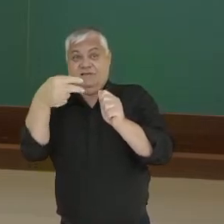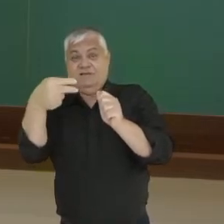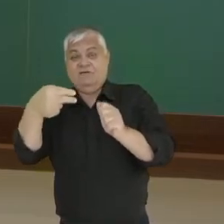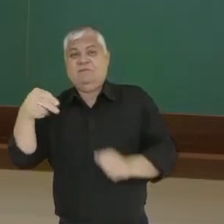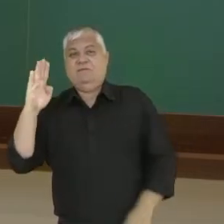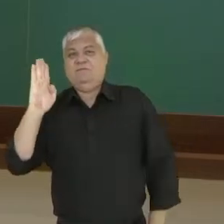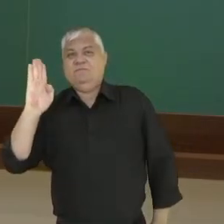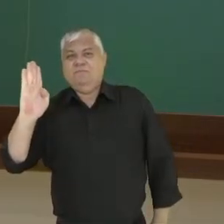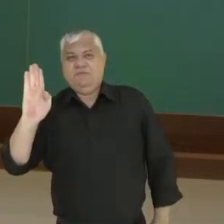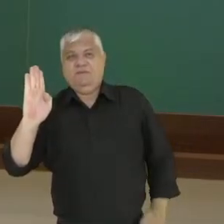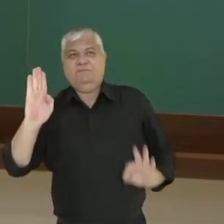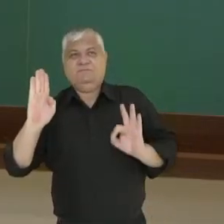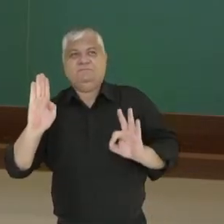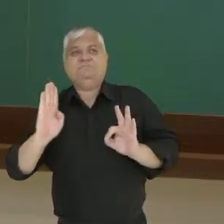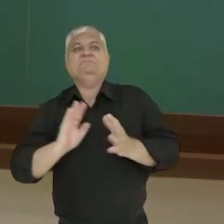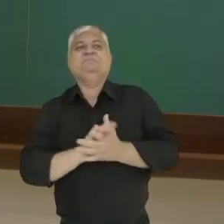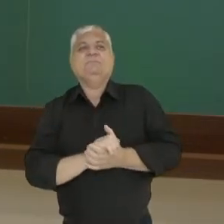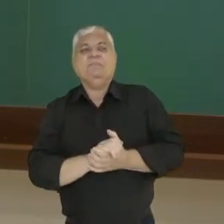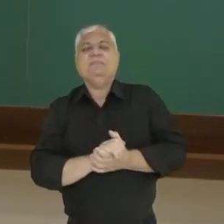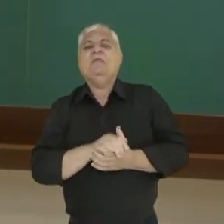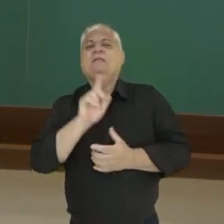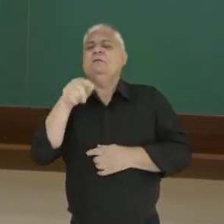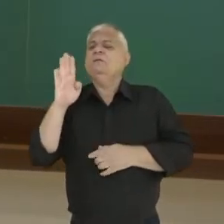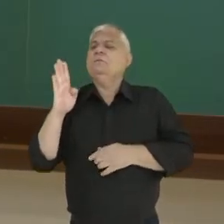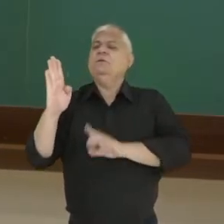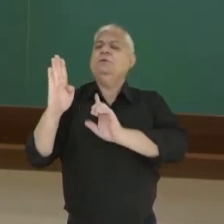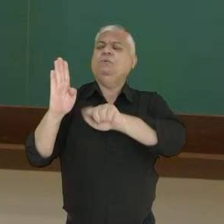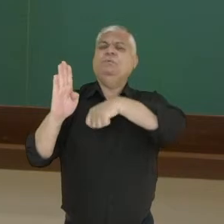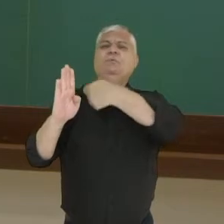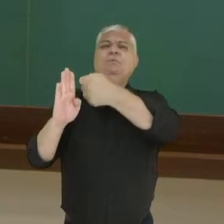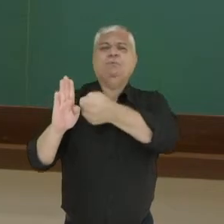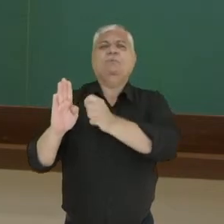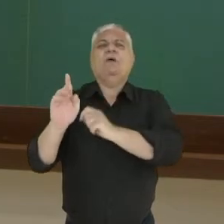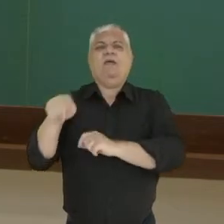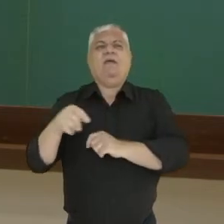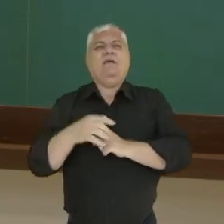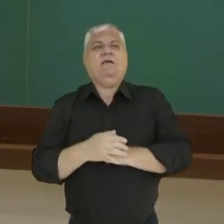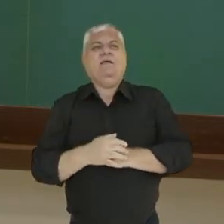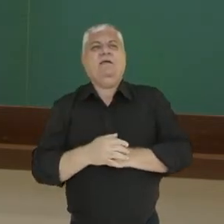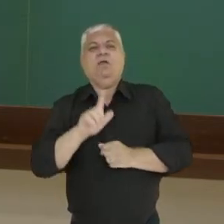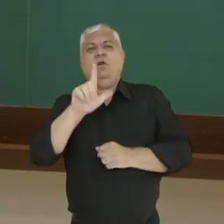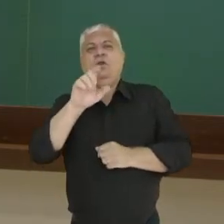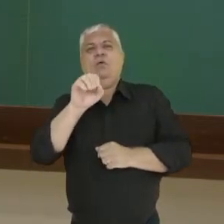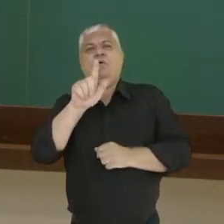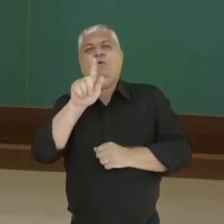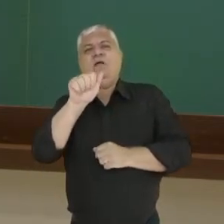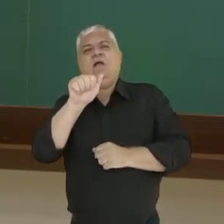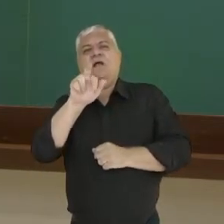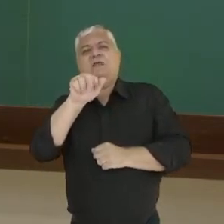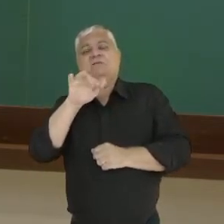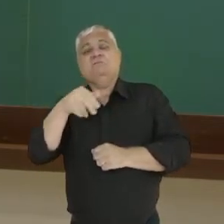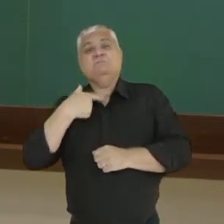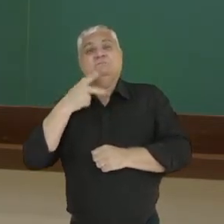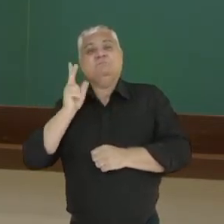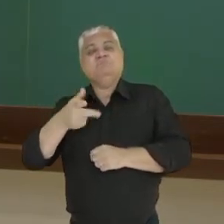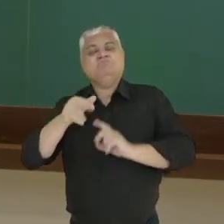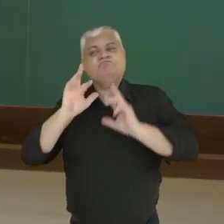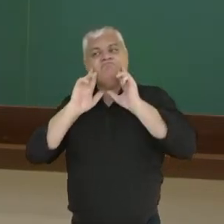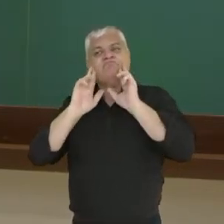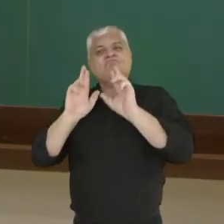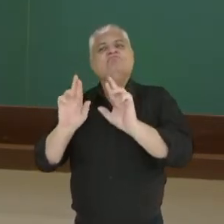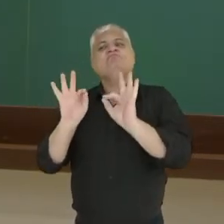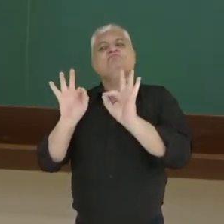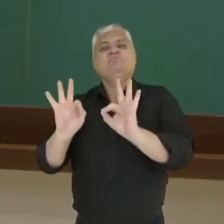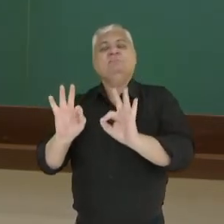no logaritmando. B é conhecido como logaritmando, sempre respeitando a